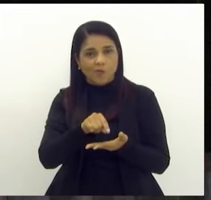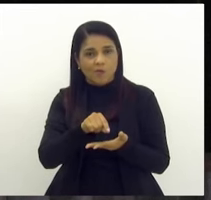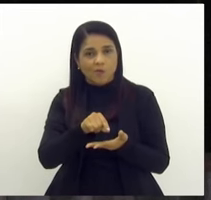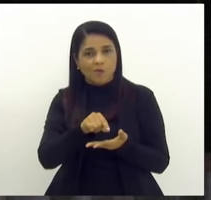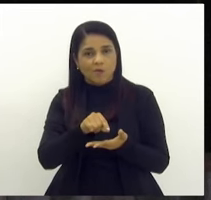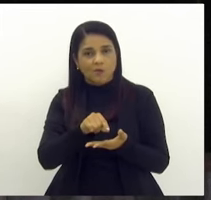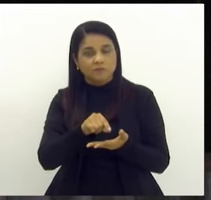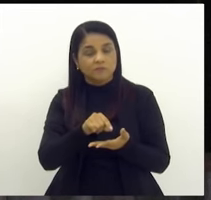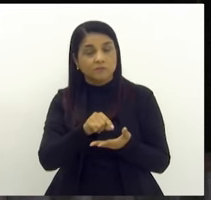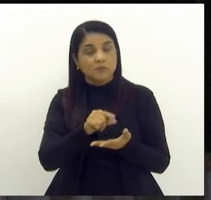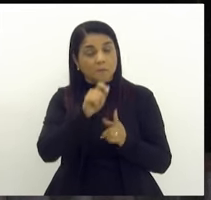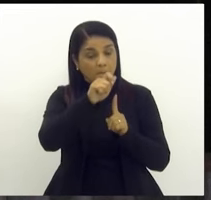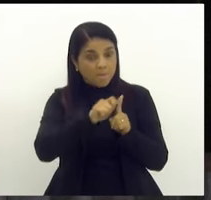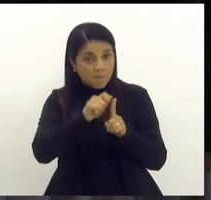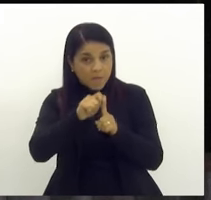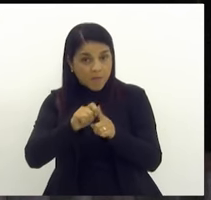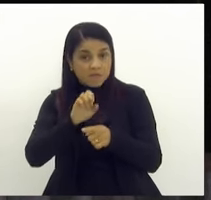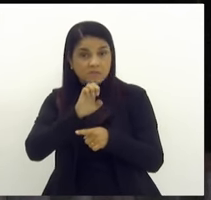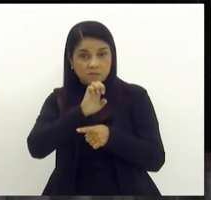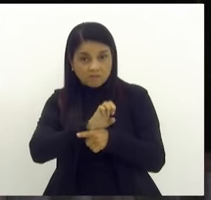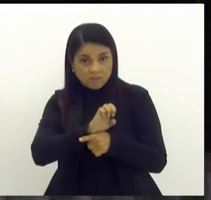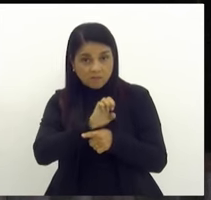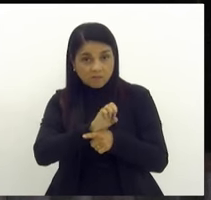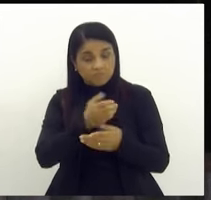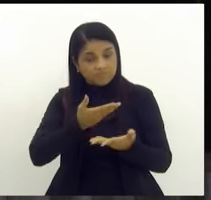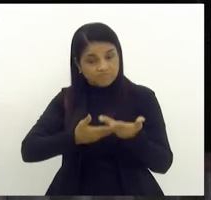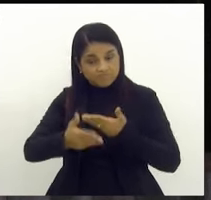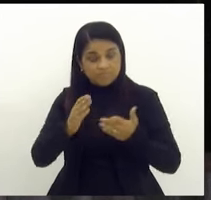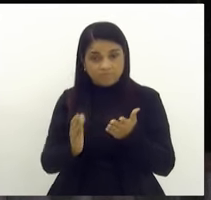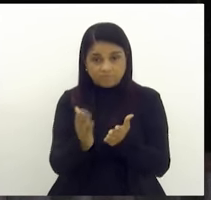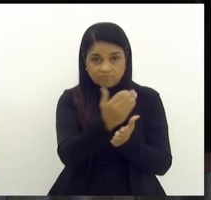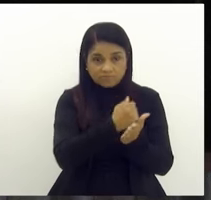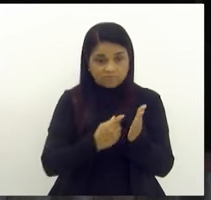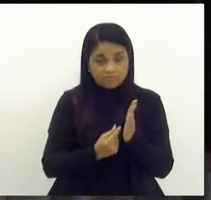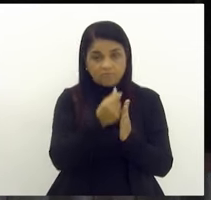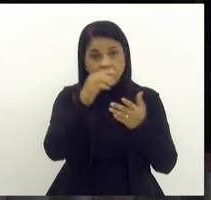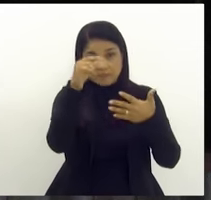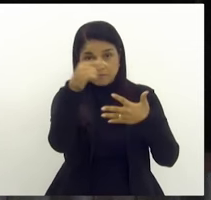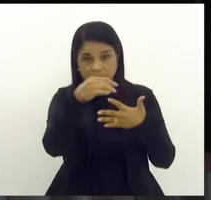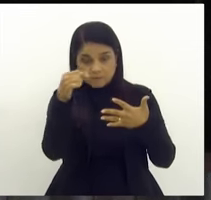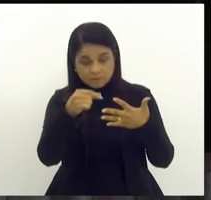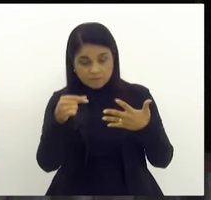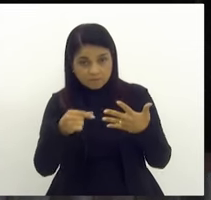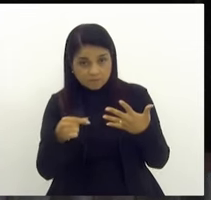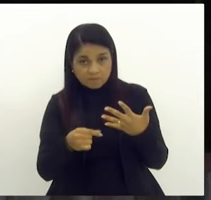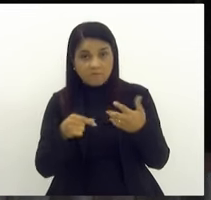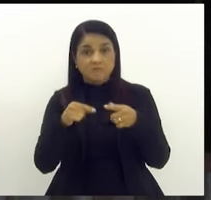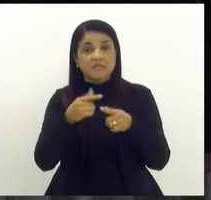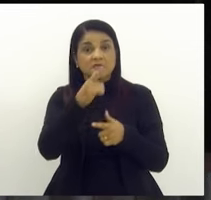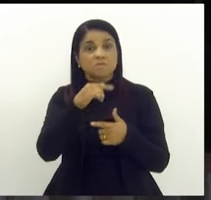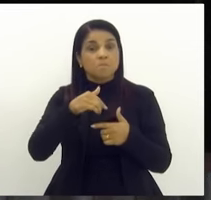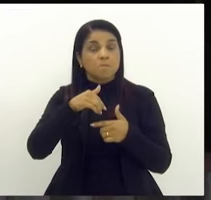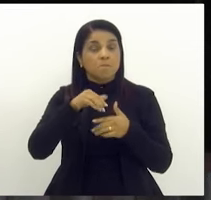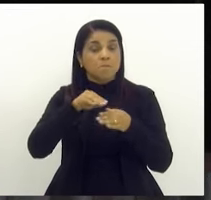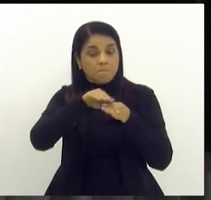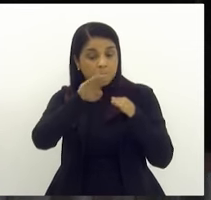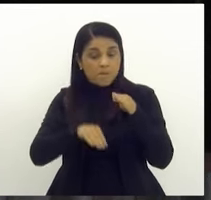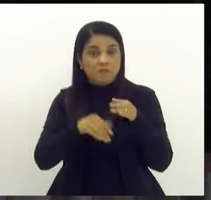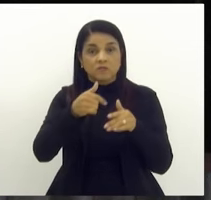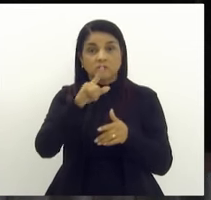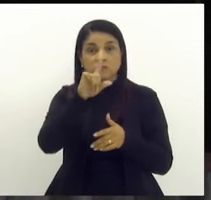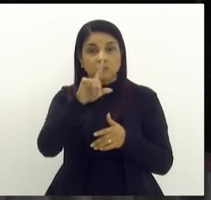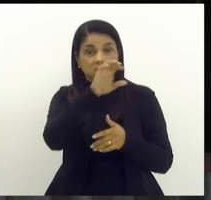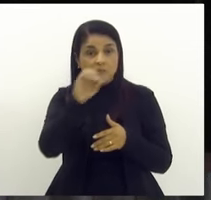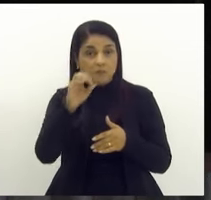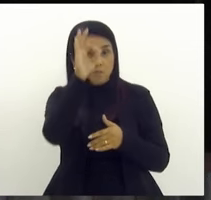contrapartida mensal do Estado mediante a doação orçamentária específica não inferior a 100% dos valores arrecadados referentes a inciso 1 em